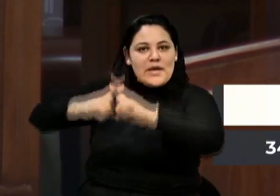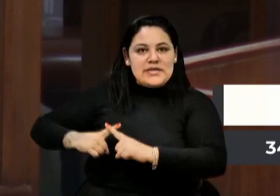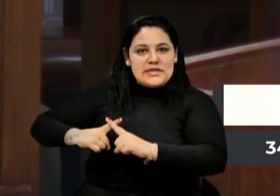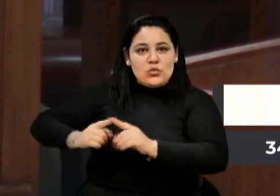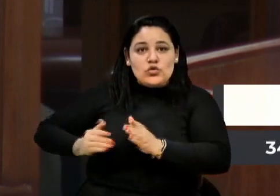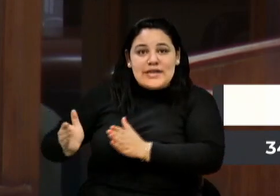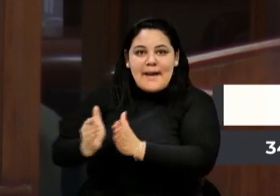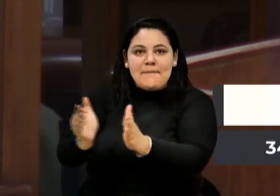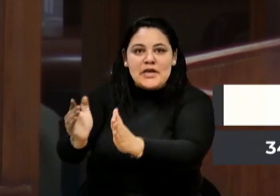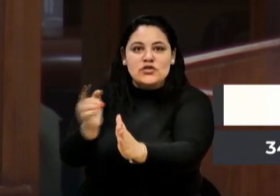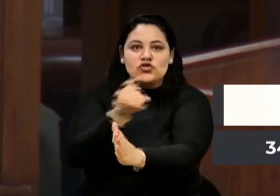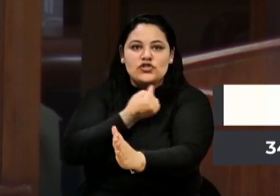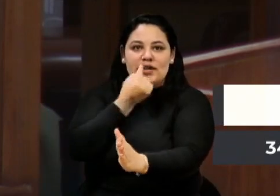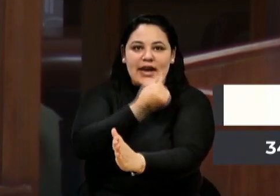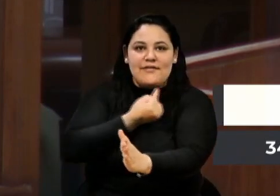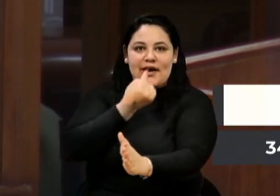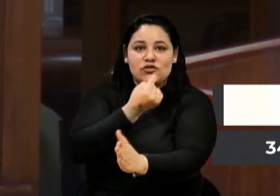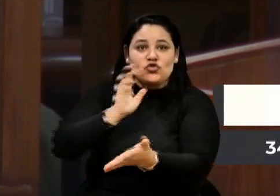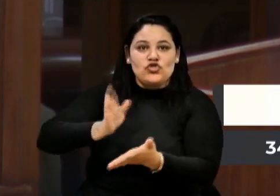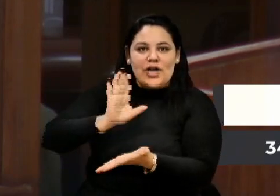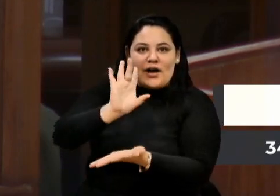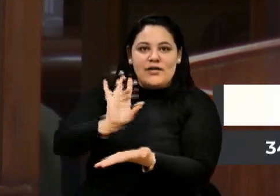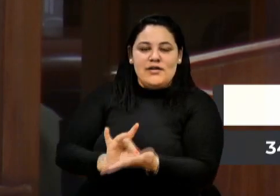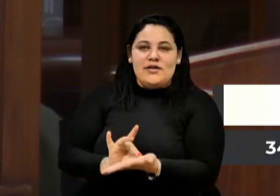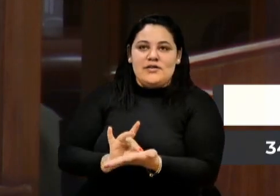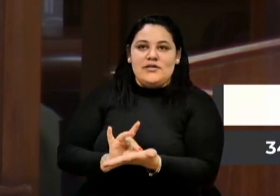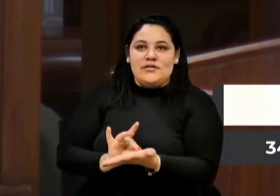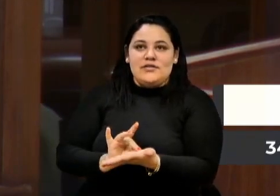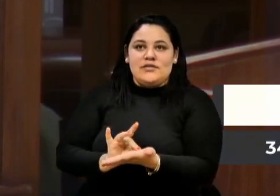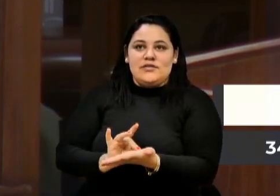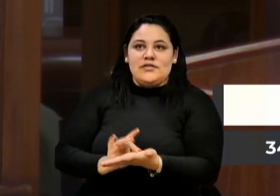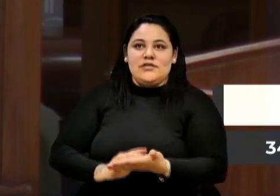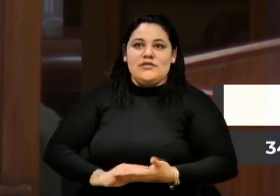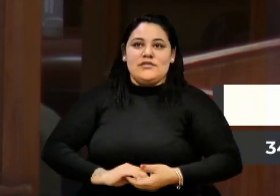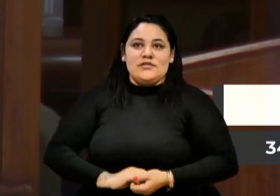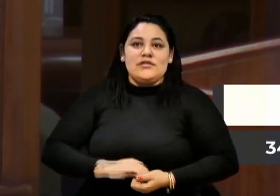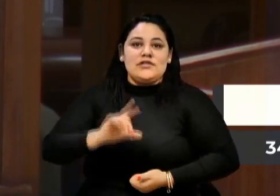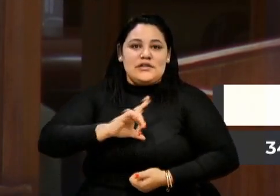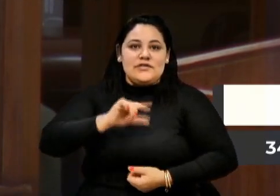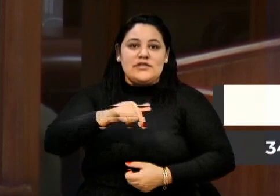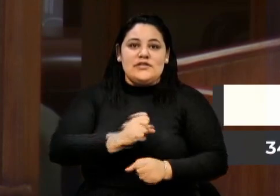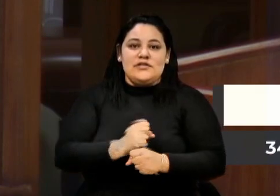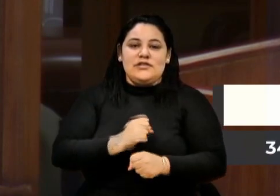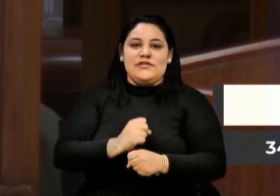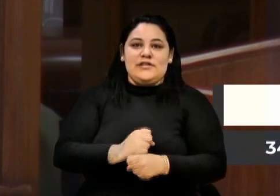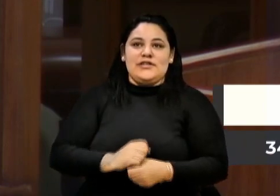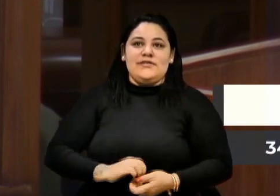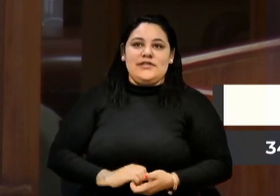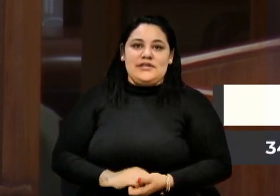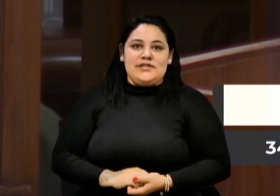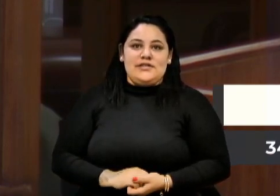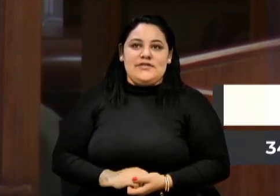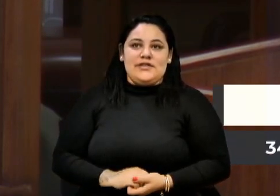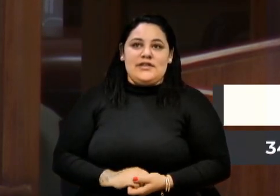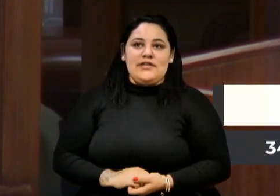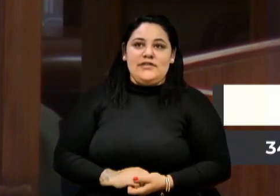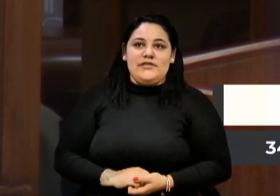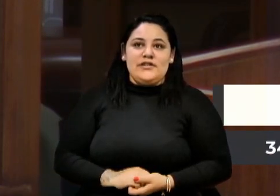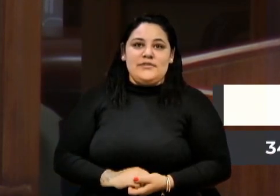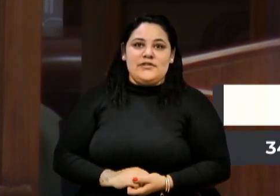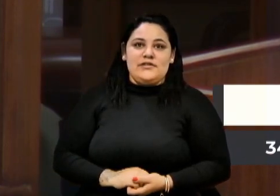já consolidada, que teve mais uma edição esse ano e que atrai atletas do Brasil